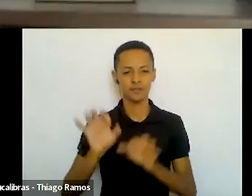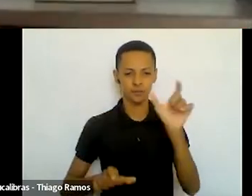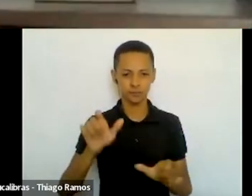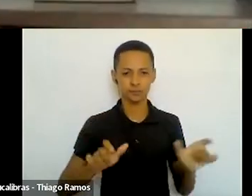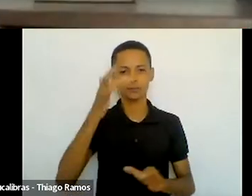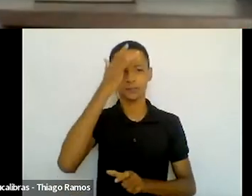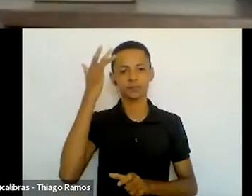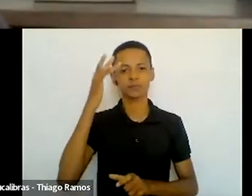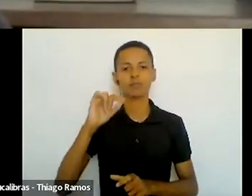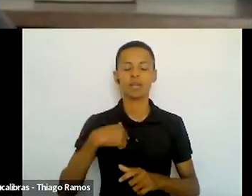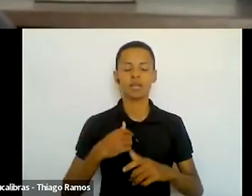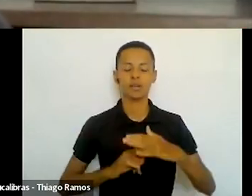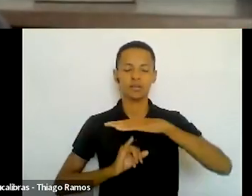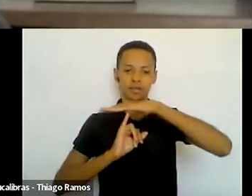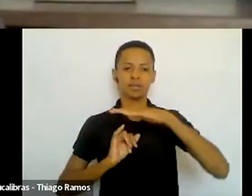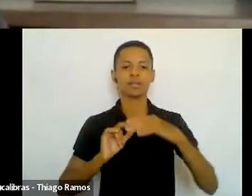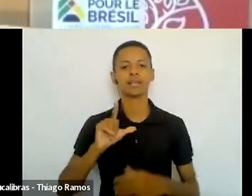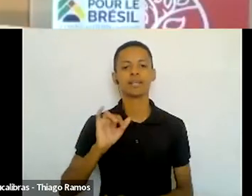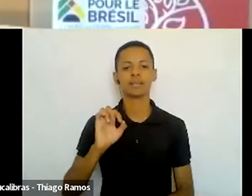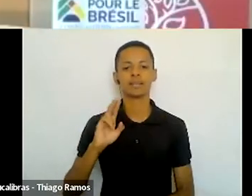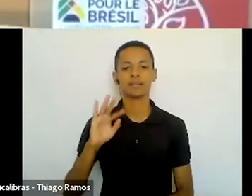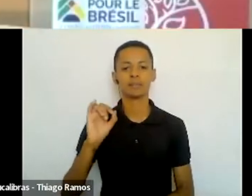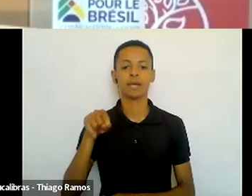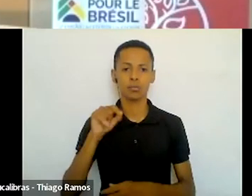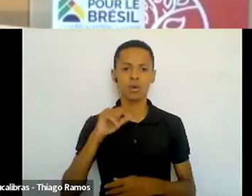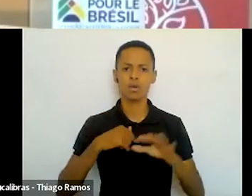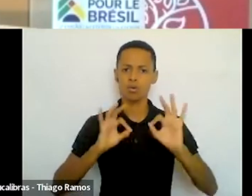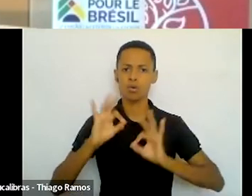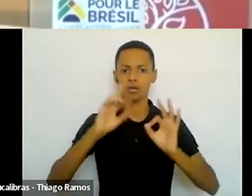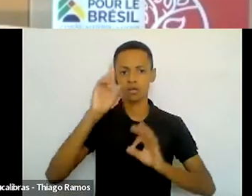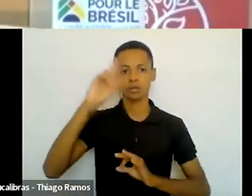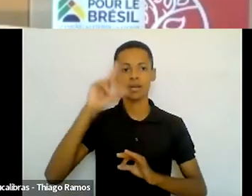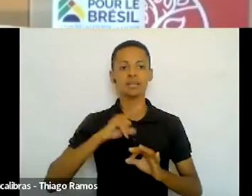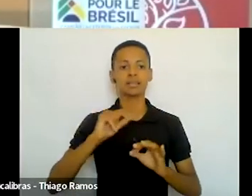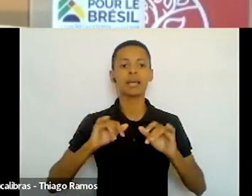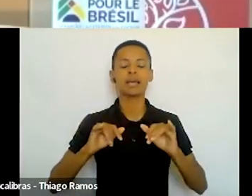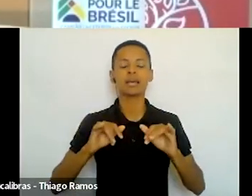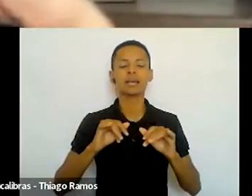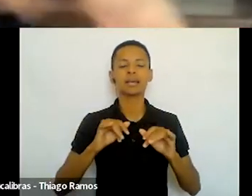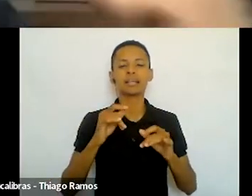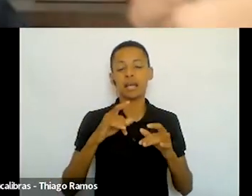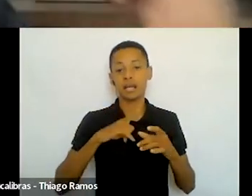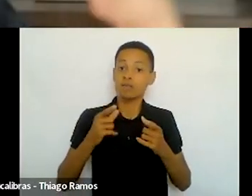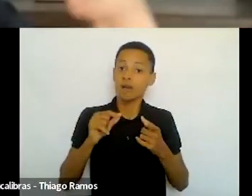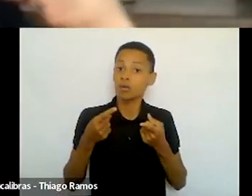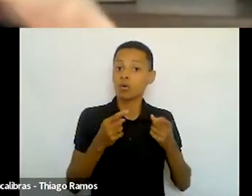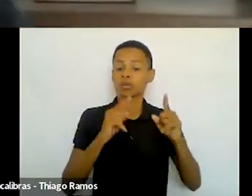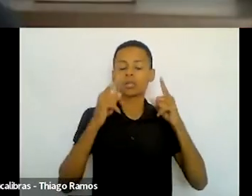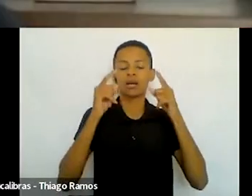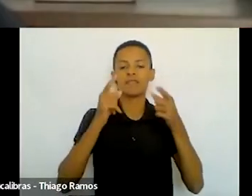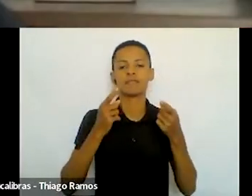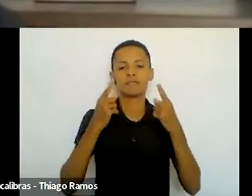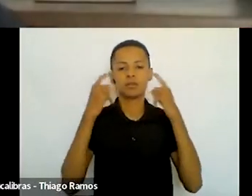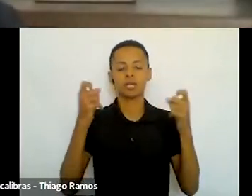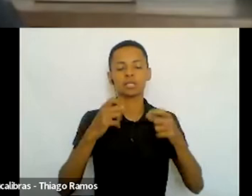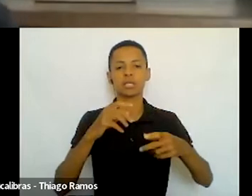civil governamental que é liberta de enfrentamento à violência sexual contra crianças e adolescentes no Brasil. É uma organização de awareness. E